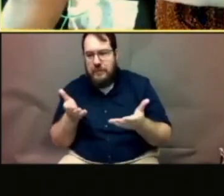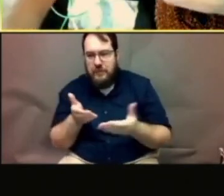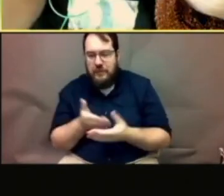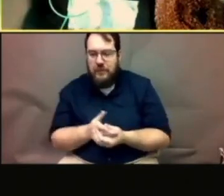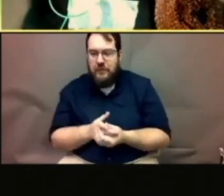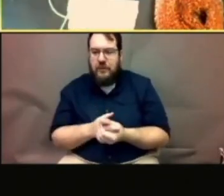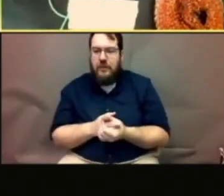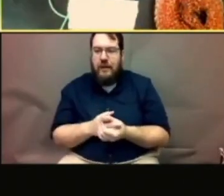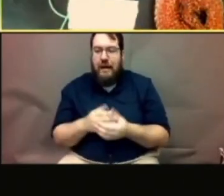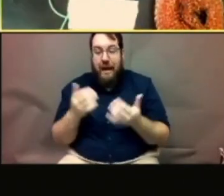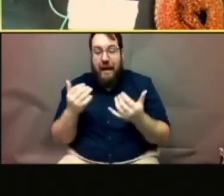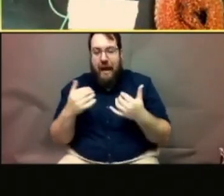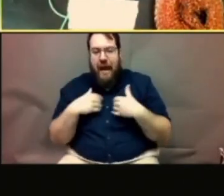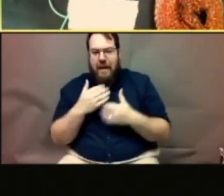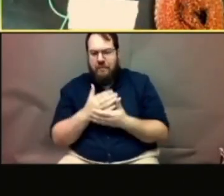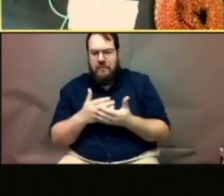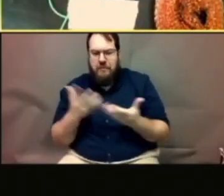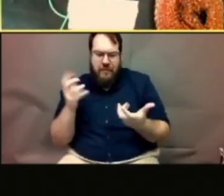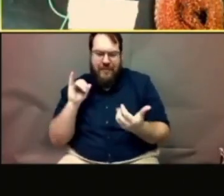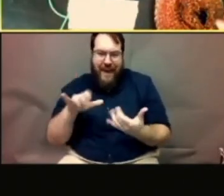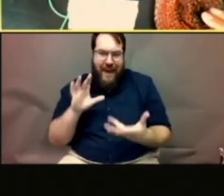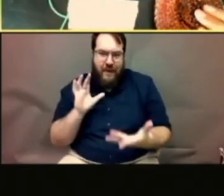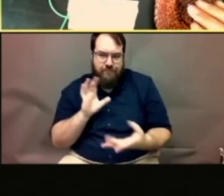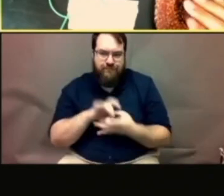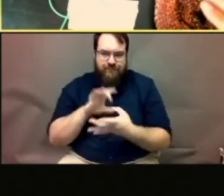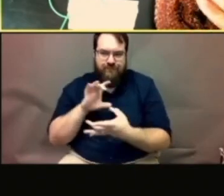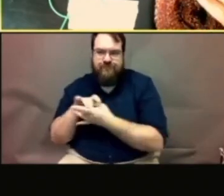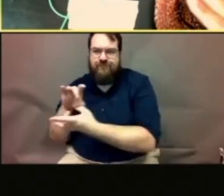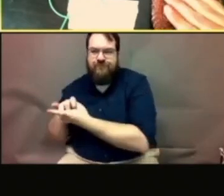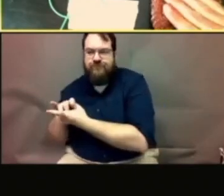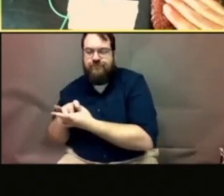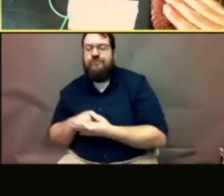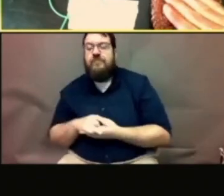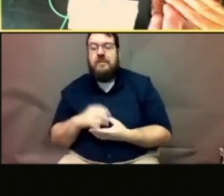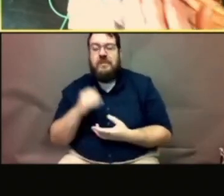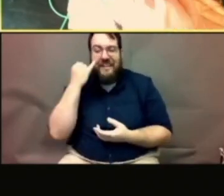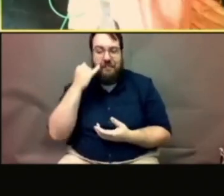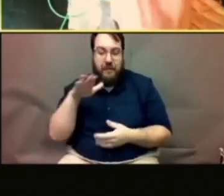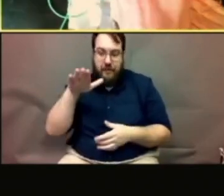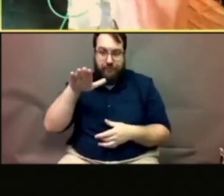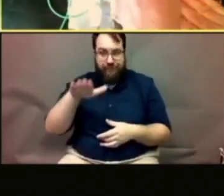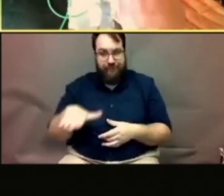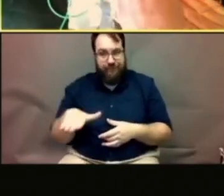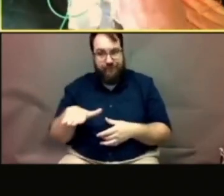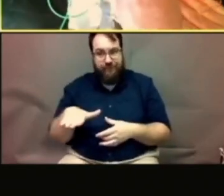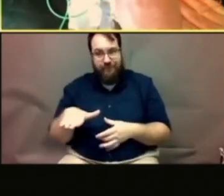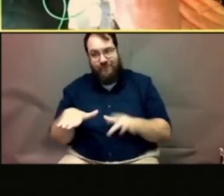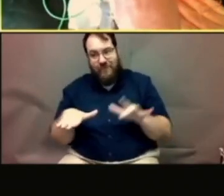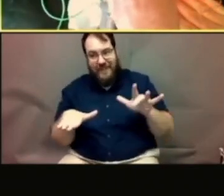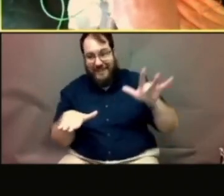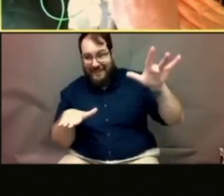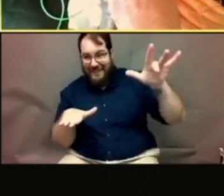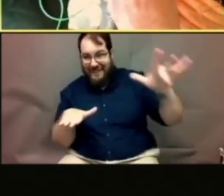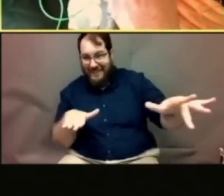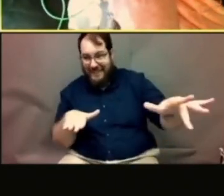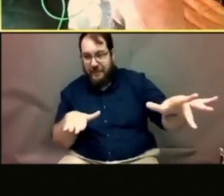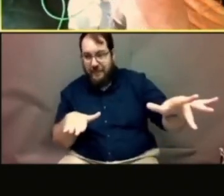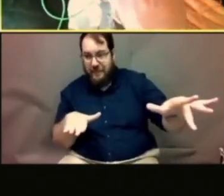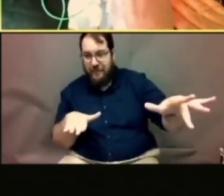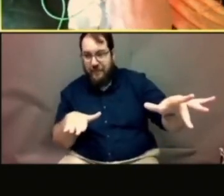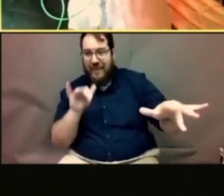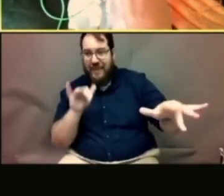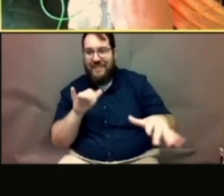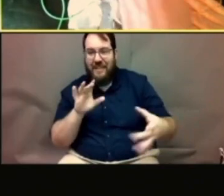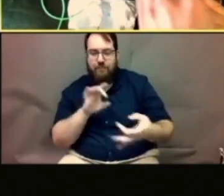de cobre. E já tem algumas coisas conectadas aqui. Se eu colocar a minha mão aqui no aterramento e